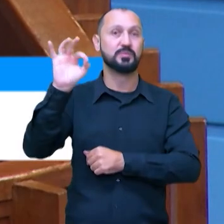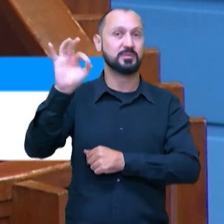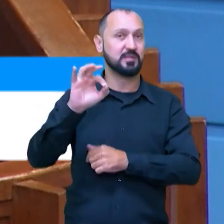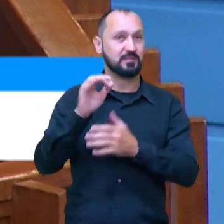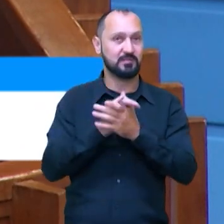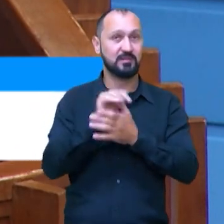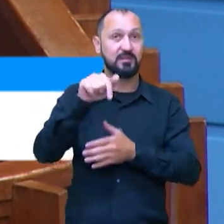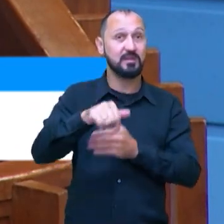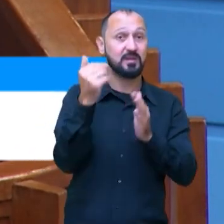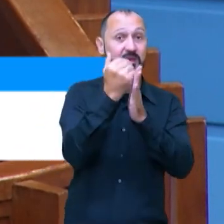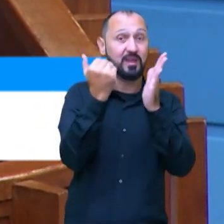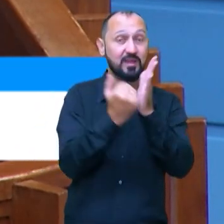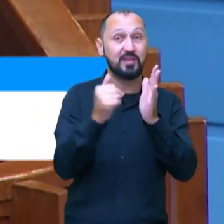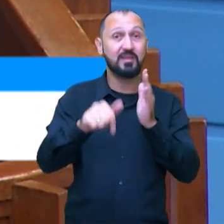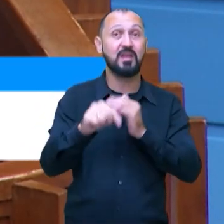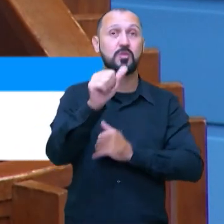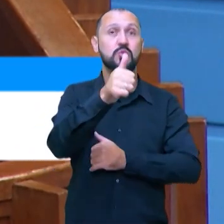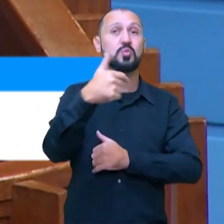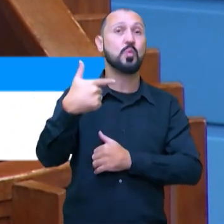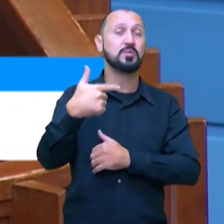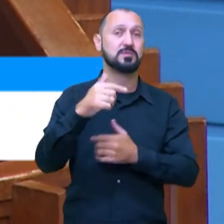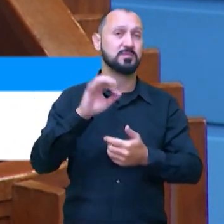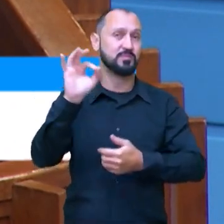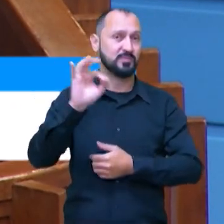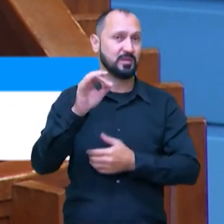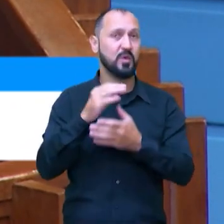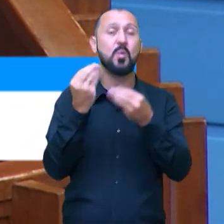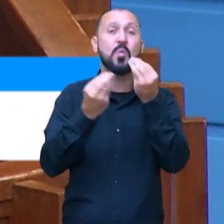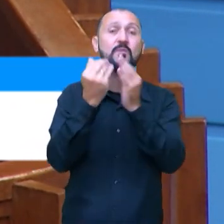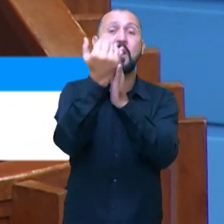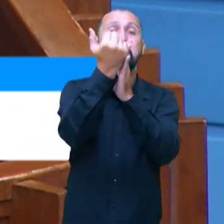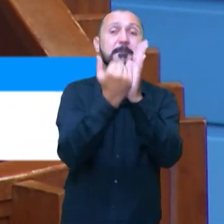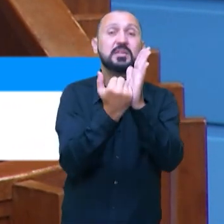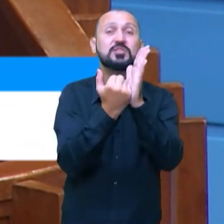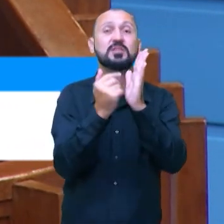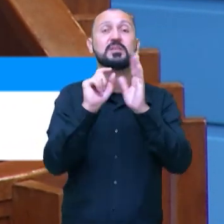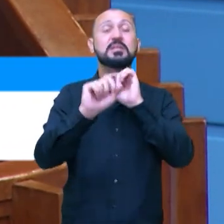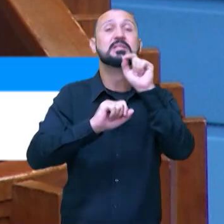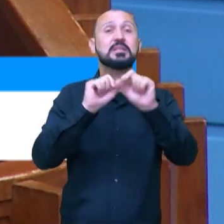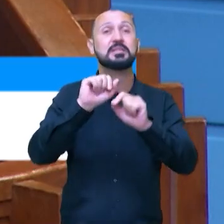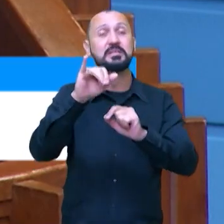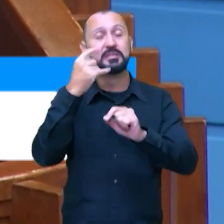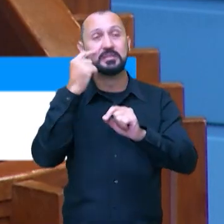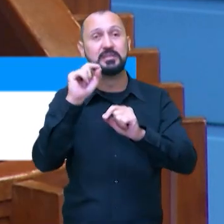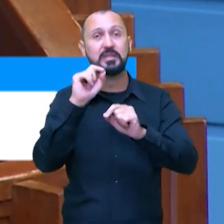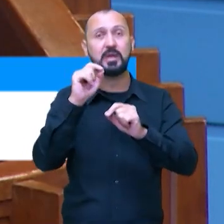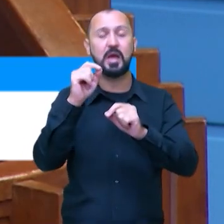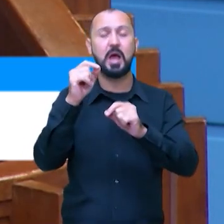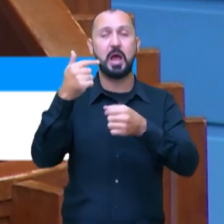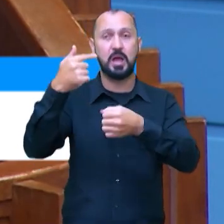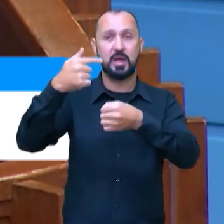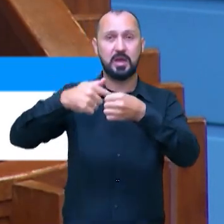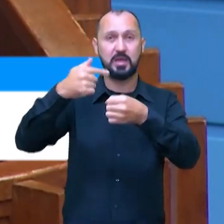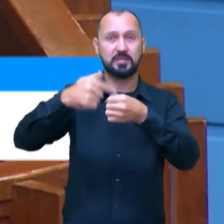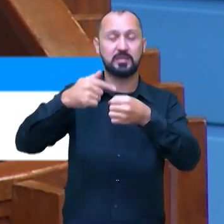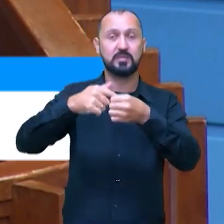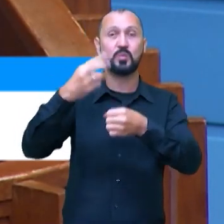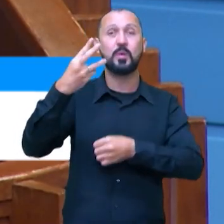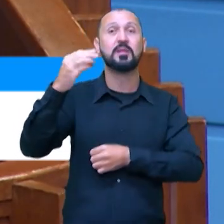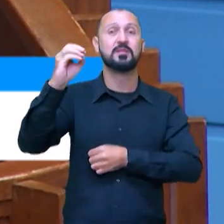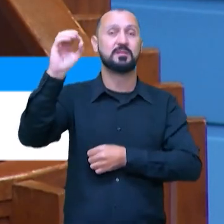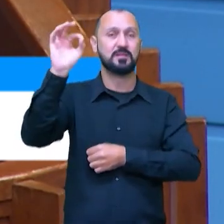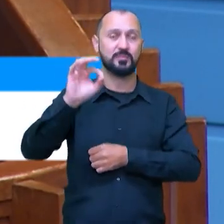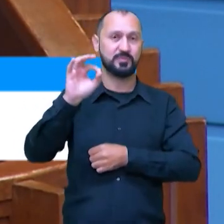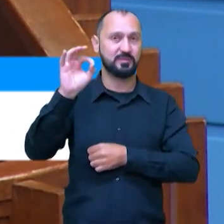17 e aqui é 12? Como é que vai baixar se aqui a alíquota de gasolina não